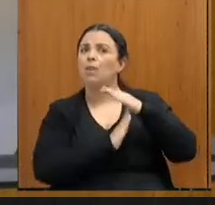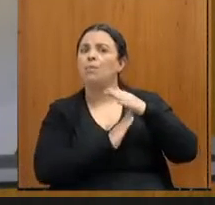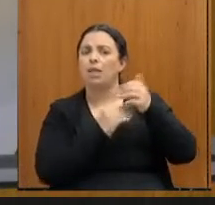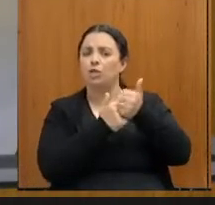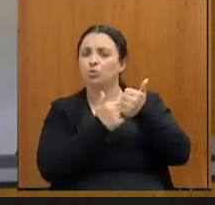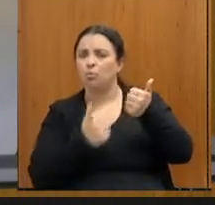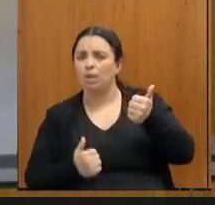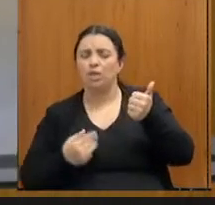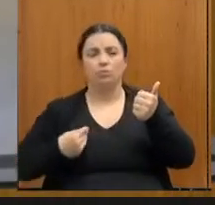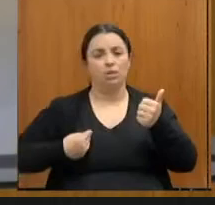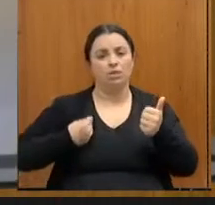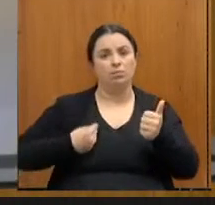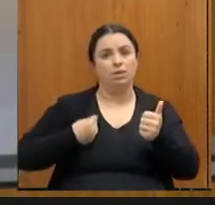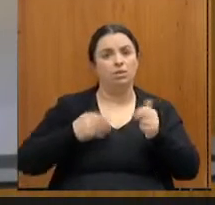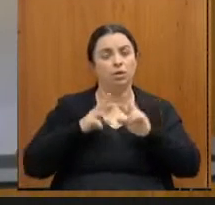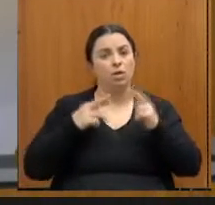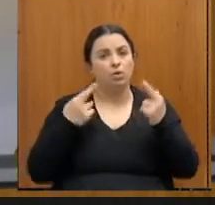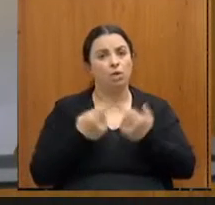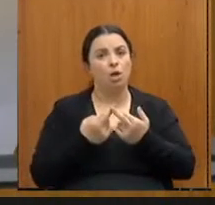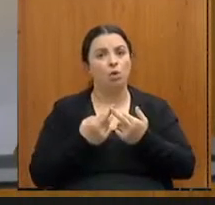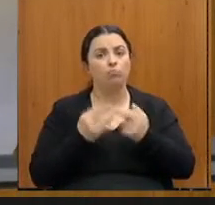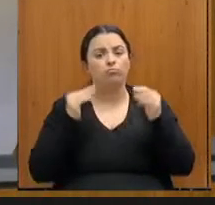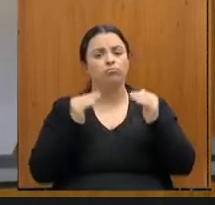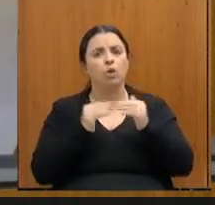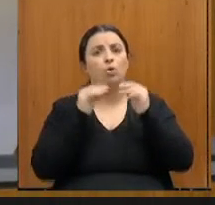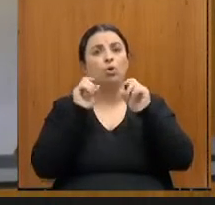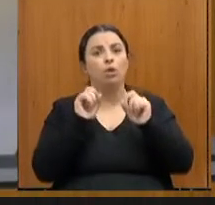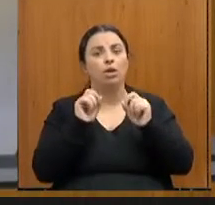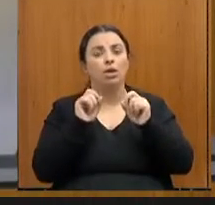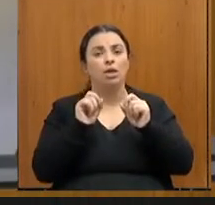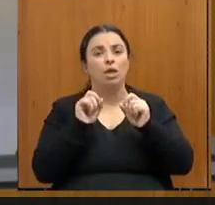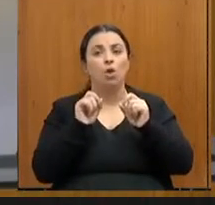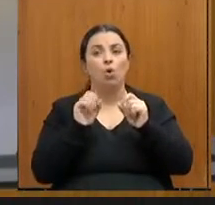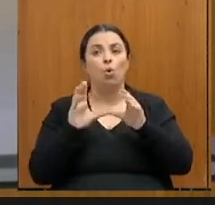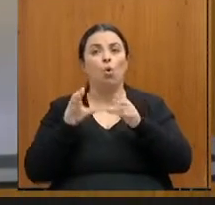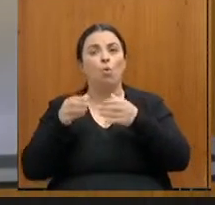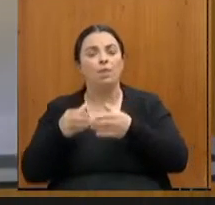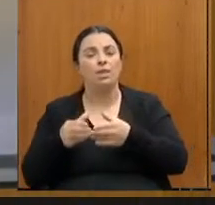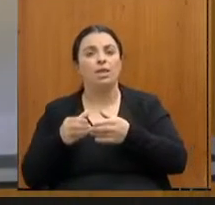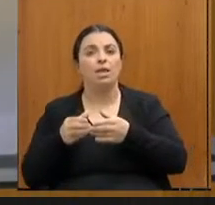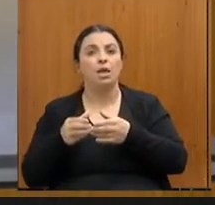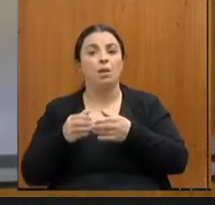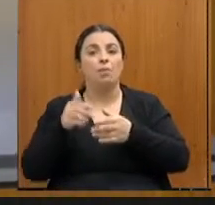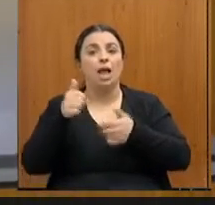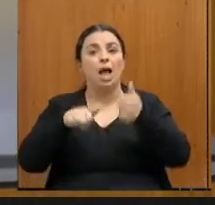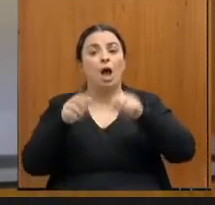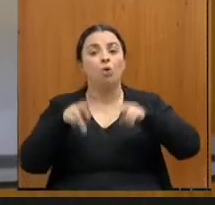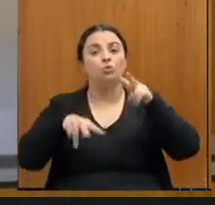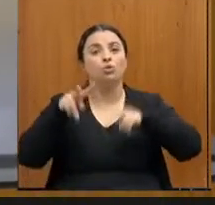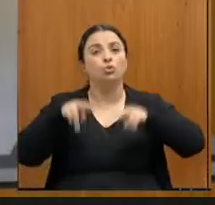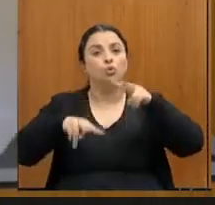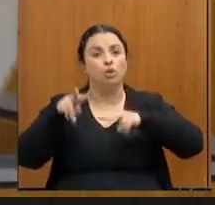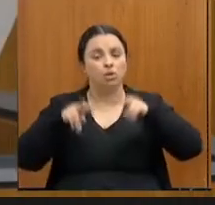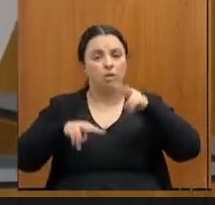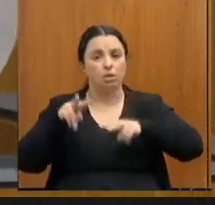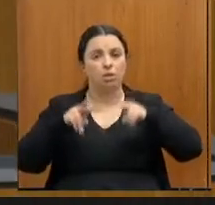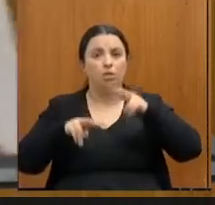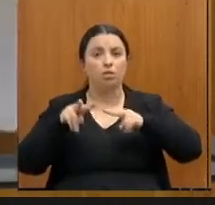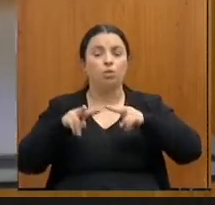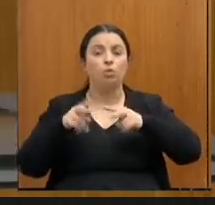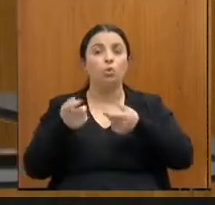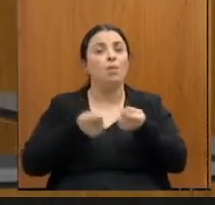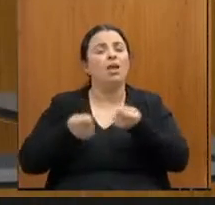participação em reuniões e alinhar a remuneração do comitê de auditoria o patamar do mercado o que na avaliação